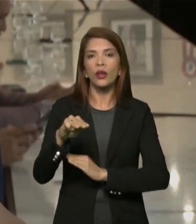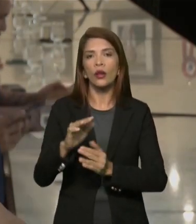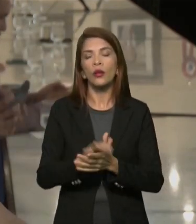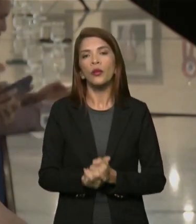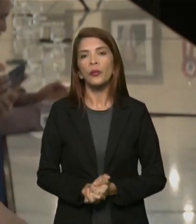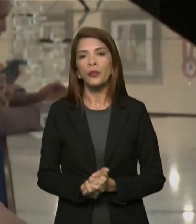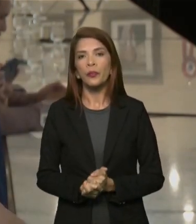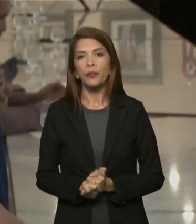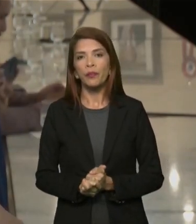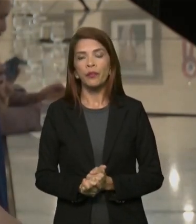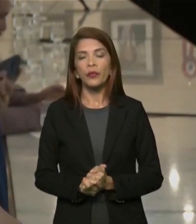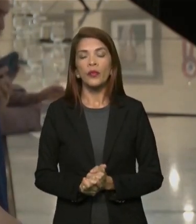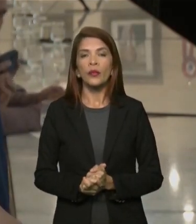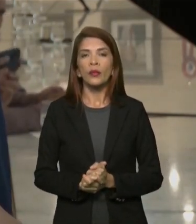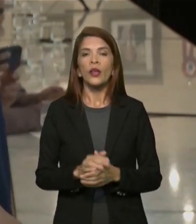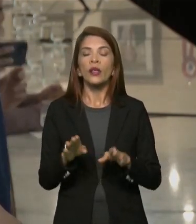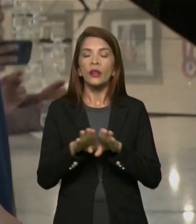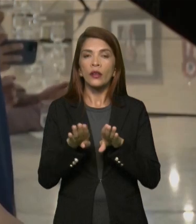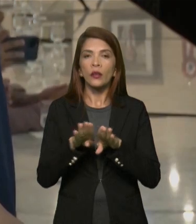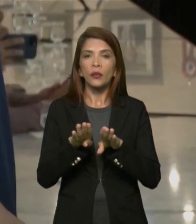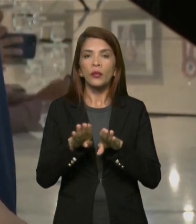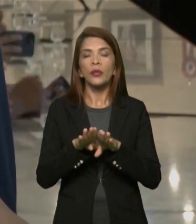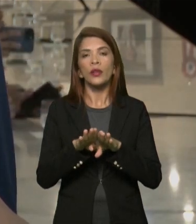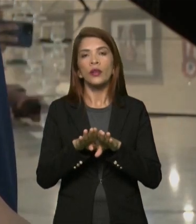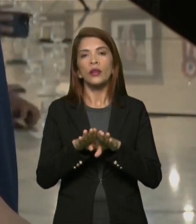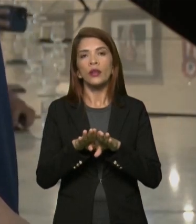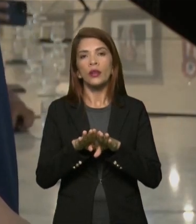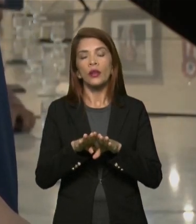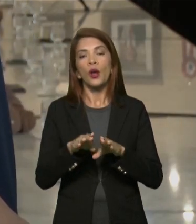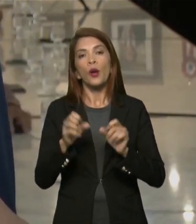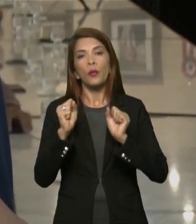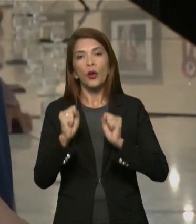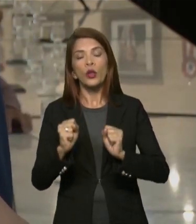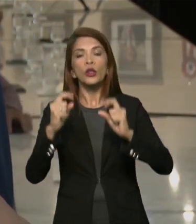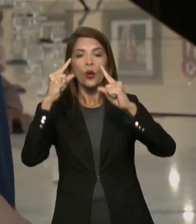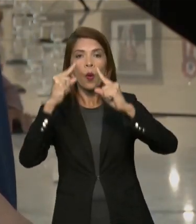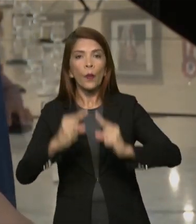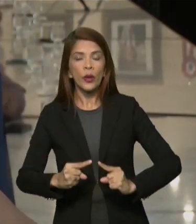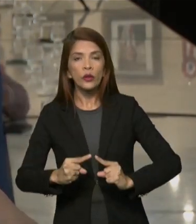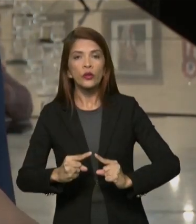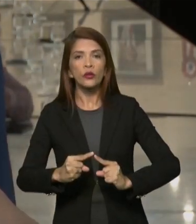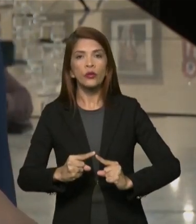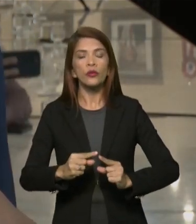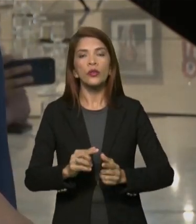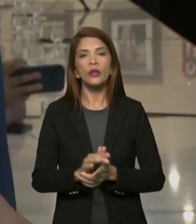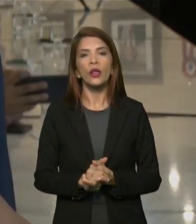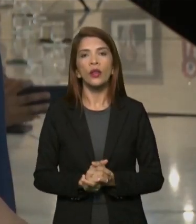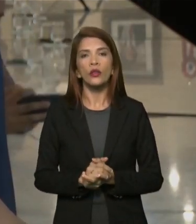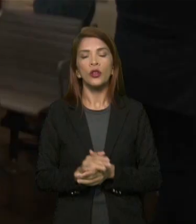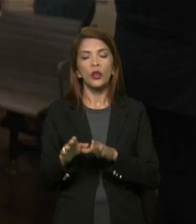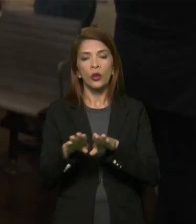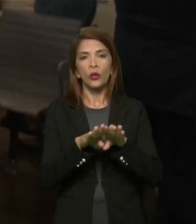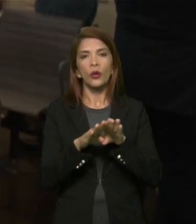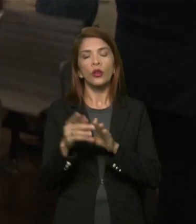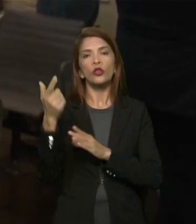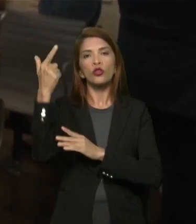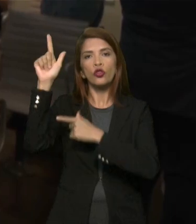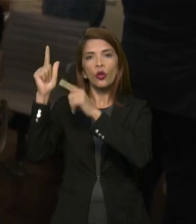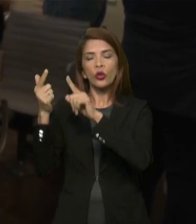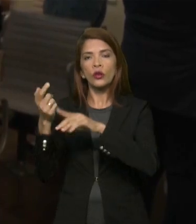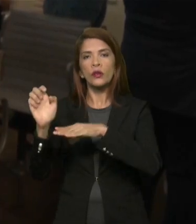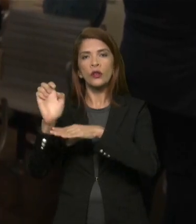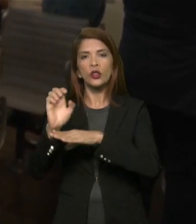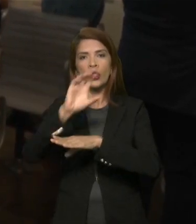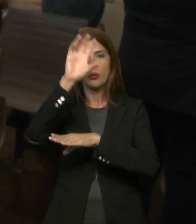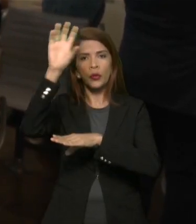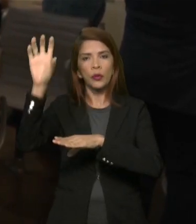cadeia do leite e possa também possa ter competitividade com as empresas dos outros estados. Evidentemente,